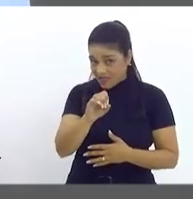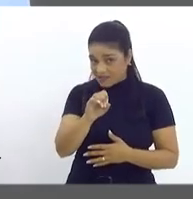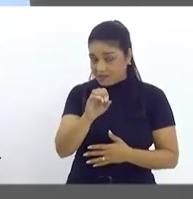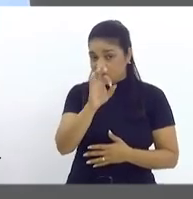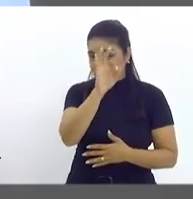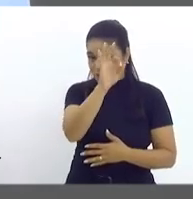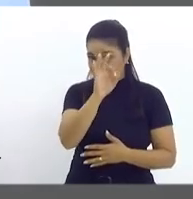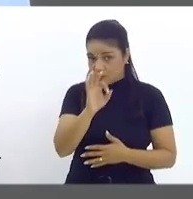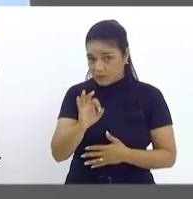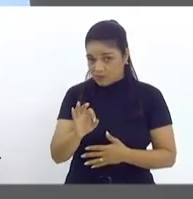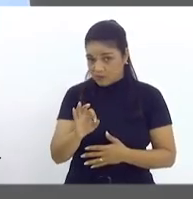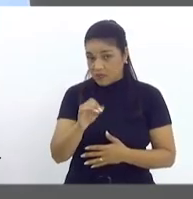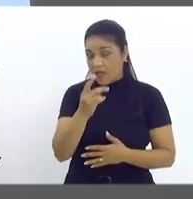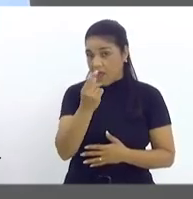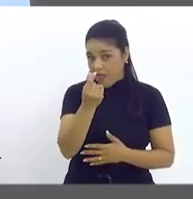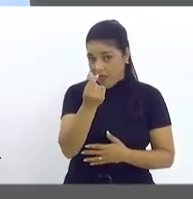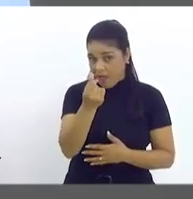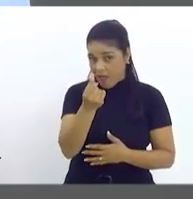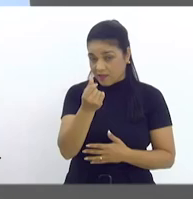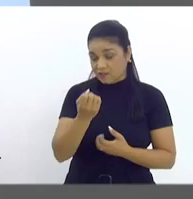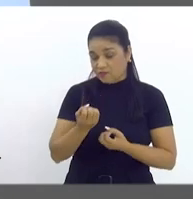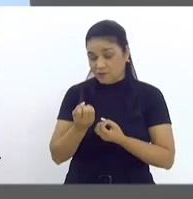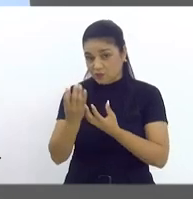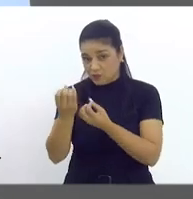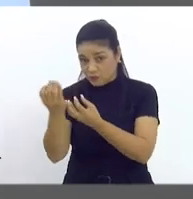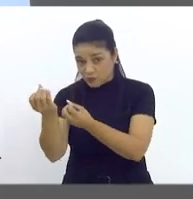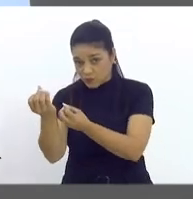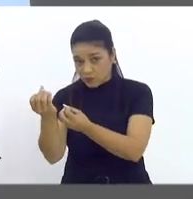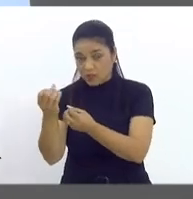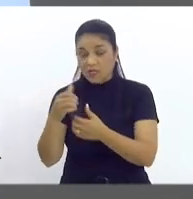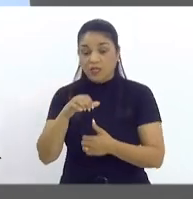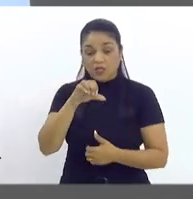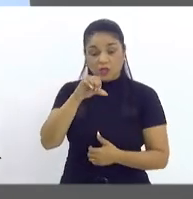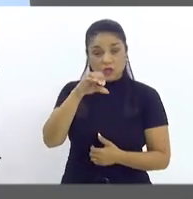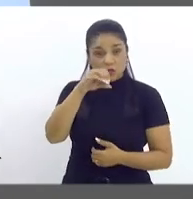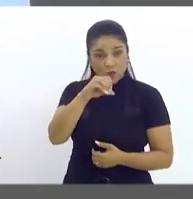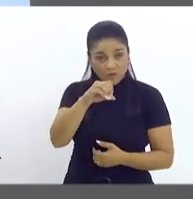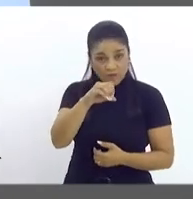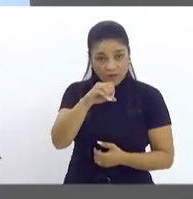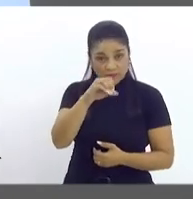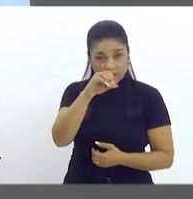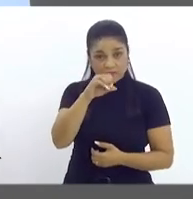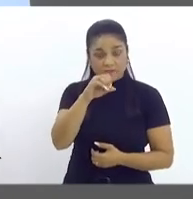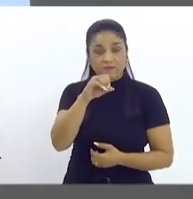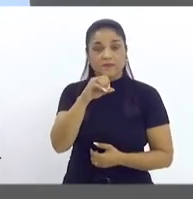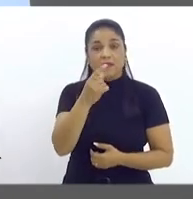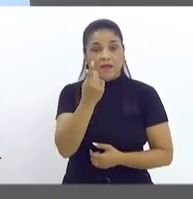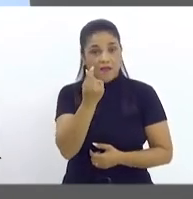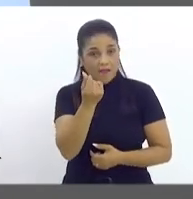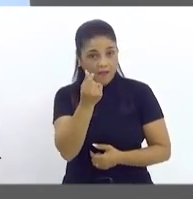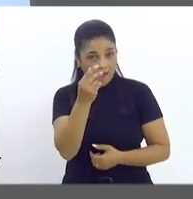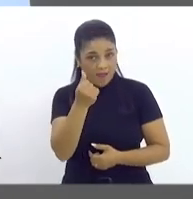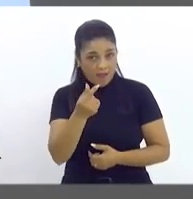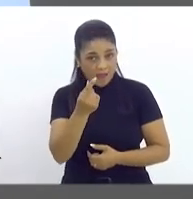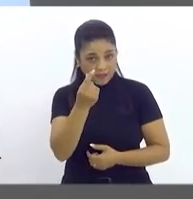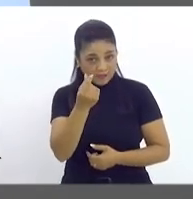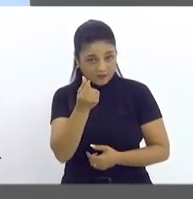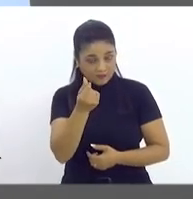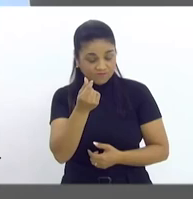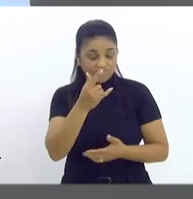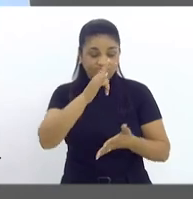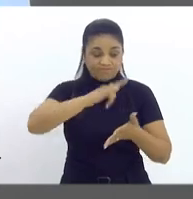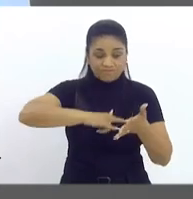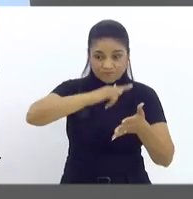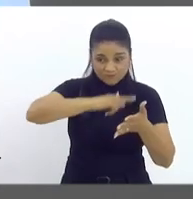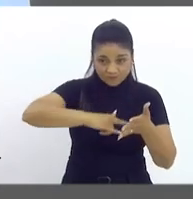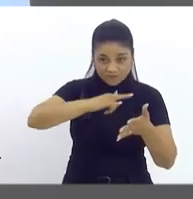vão para a distribuidora e 90 para os demais componentes da tarifa. Então, a gente pode ver a